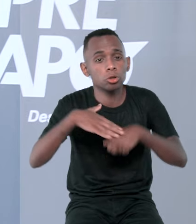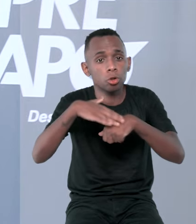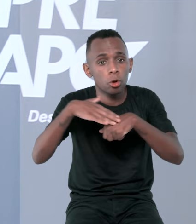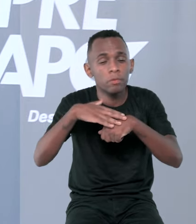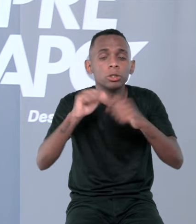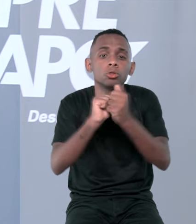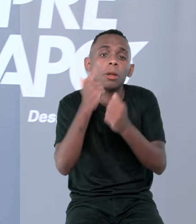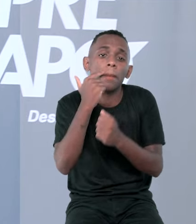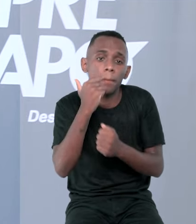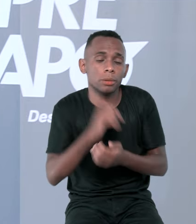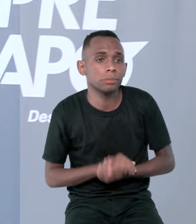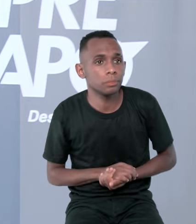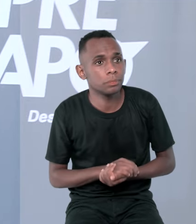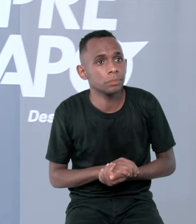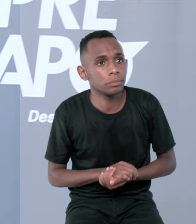tinha com o pai.